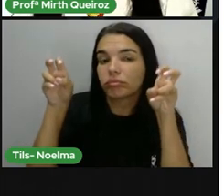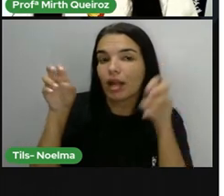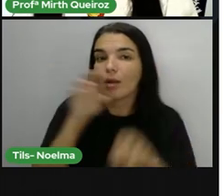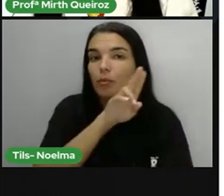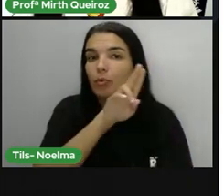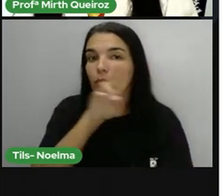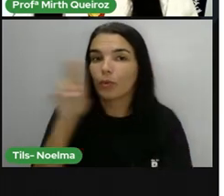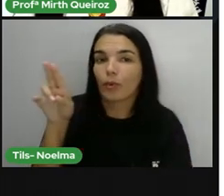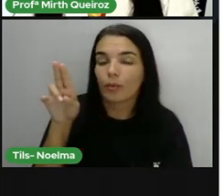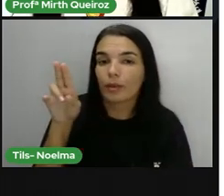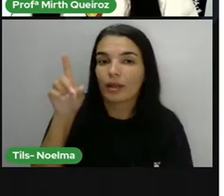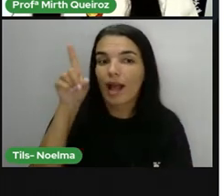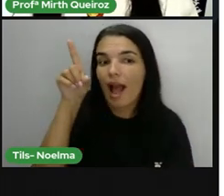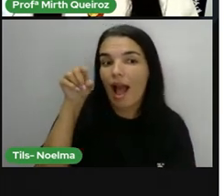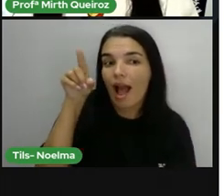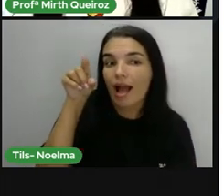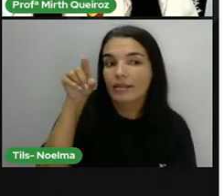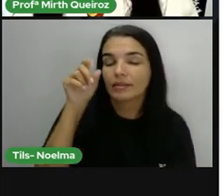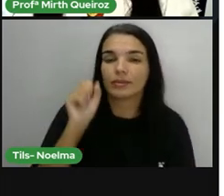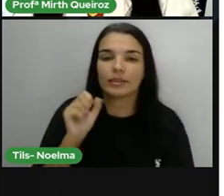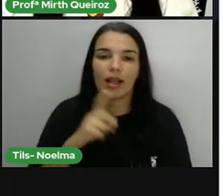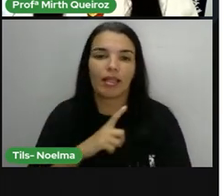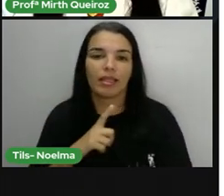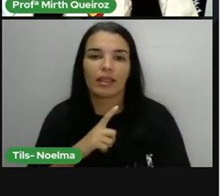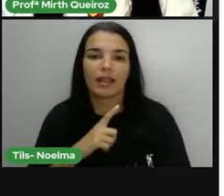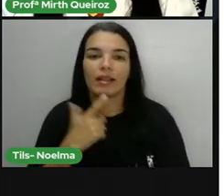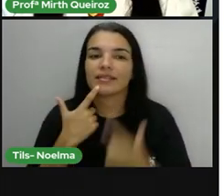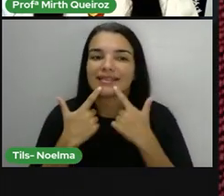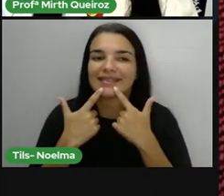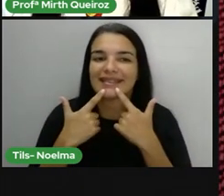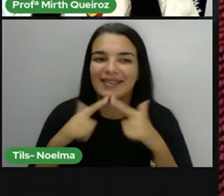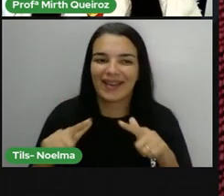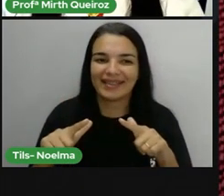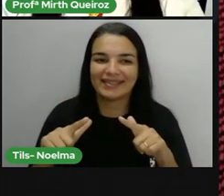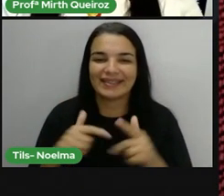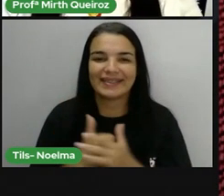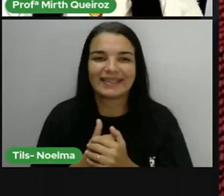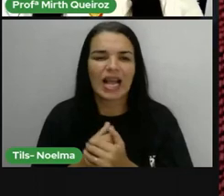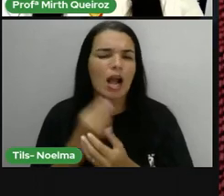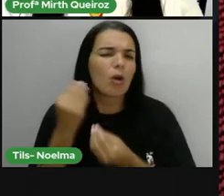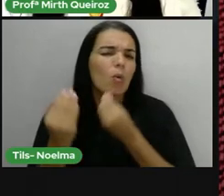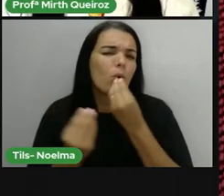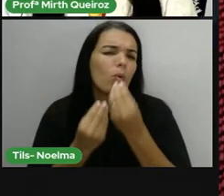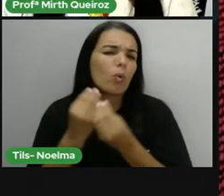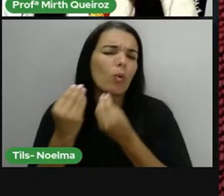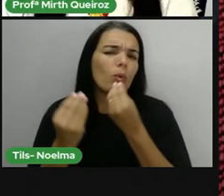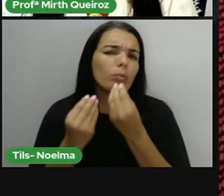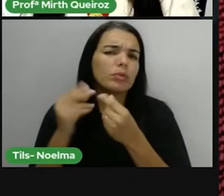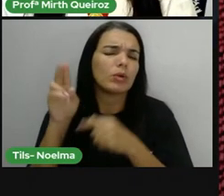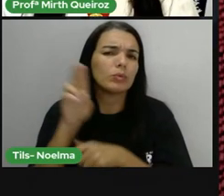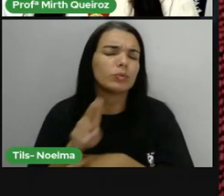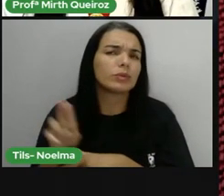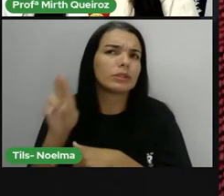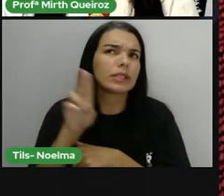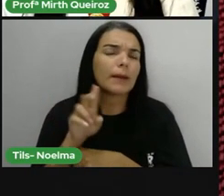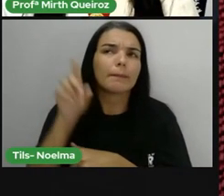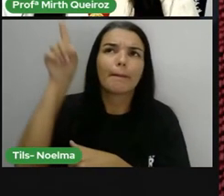acentuação. Teremos aula de linguagens. Como usar a